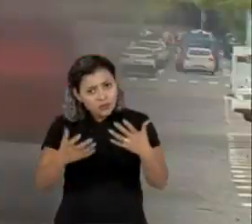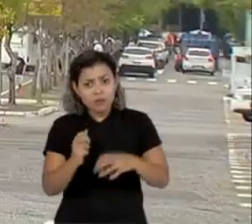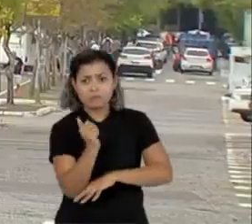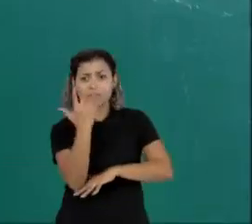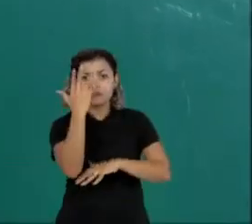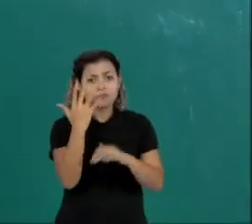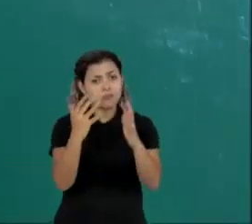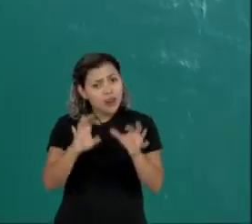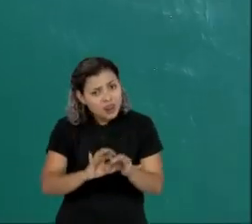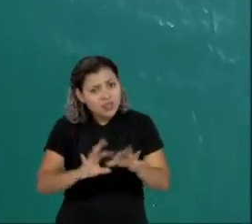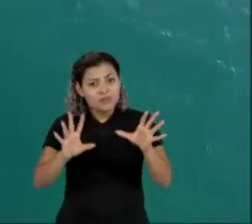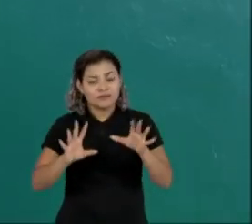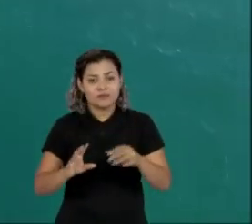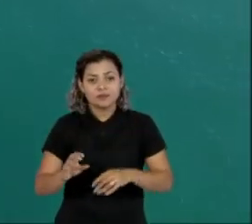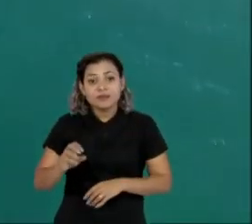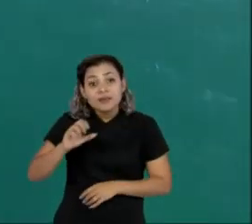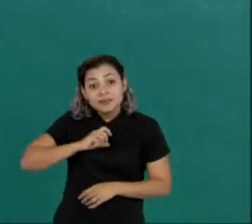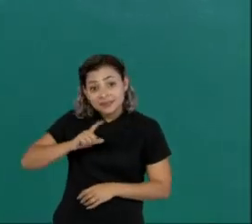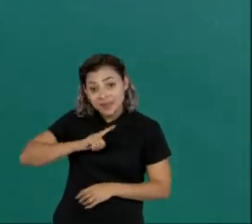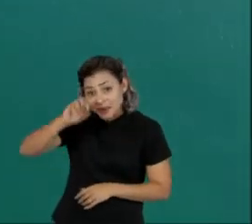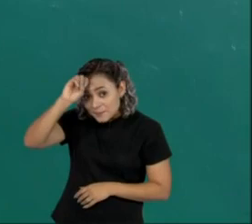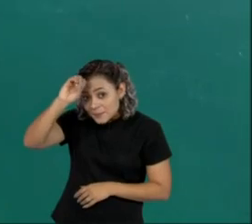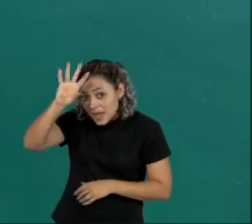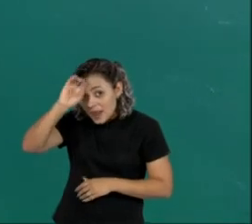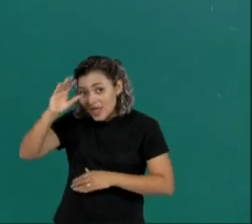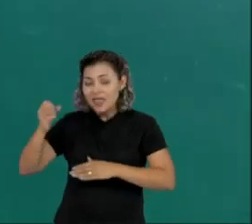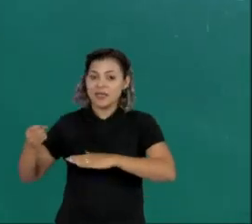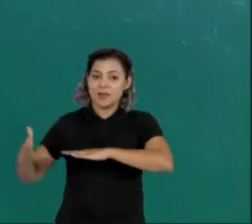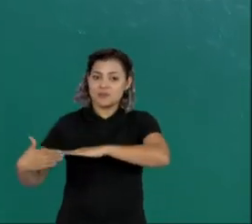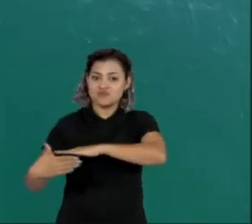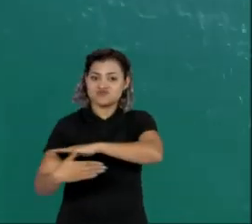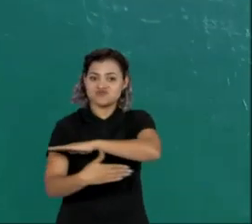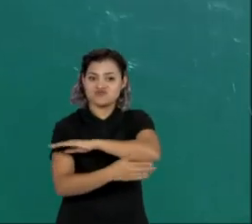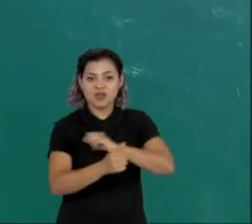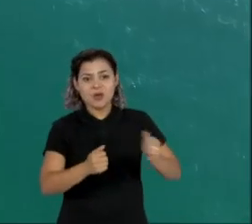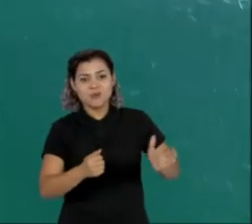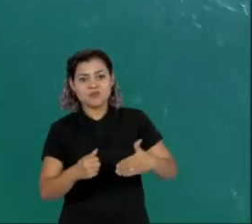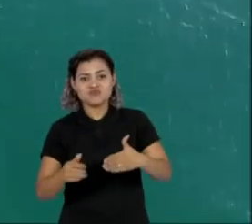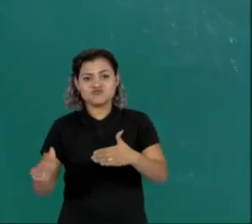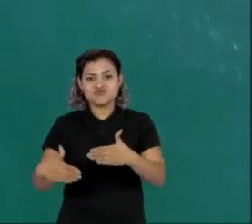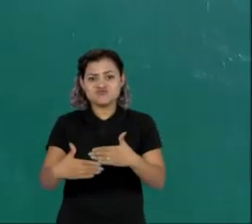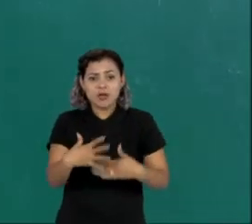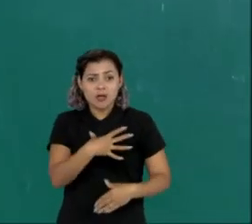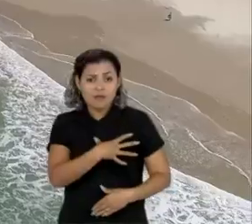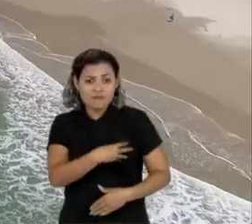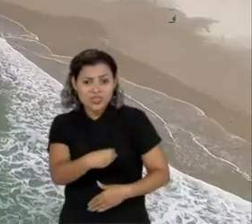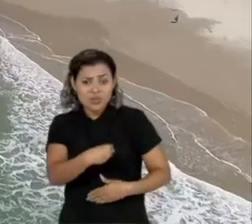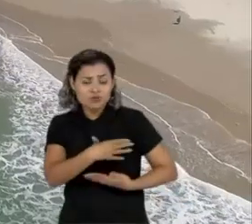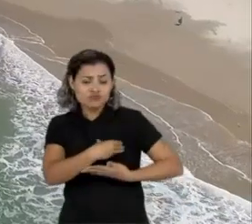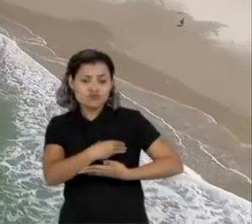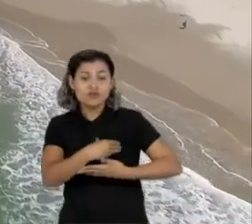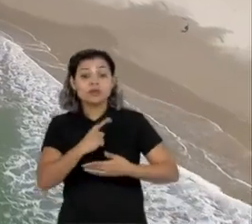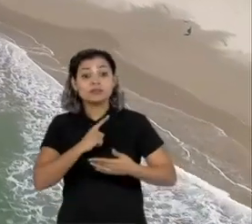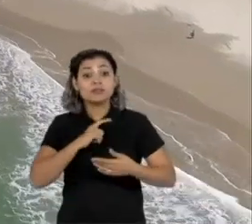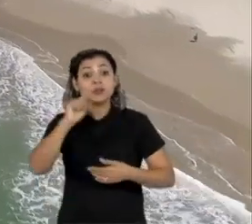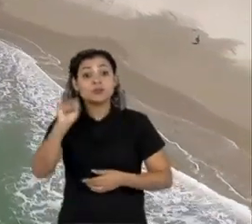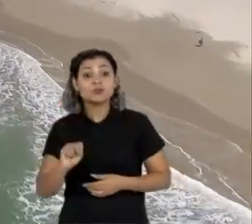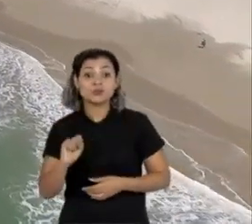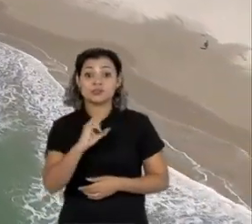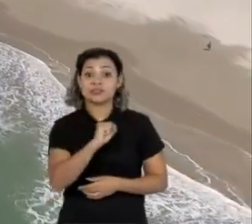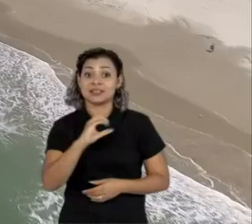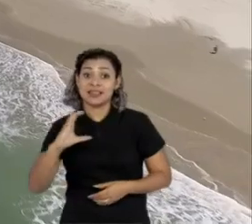crescer. Baleias da espécie franca austral e filhotes são avistados no litoral sul de